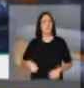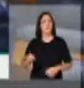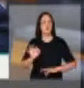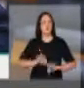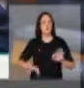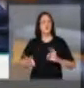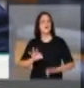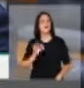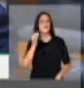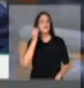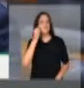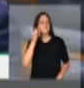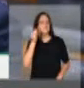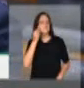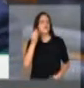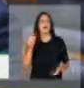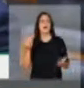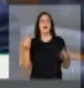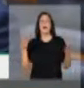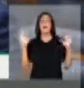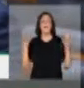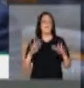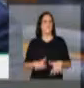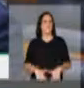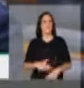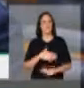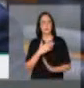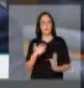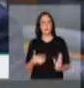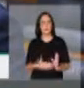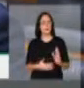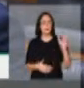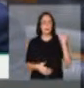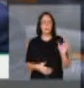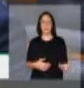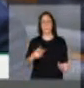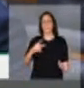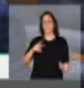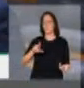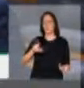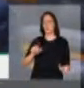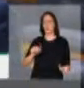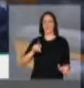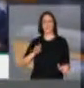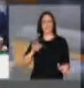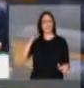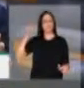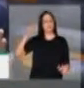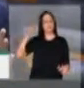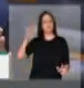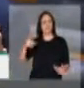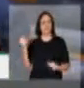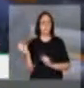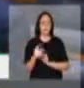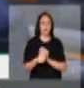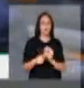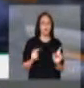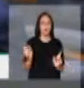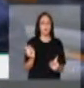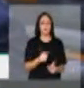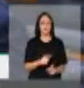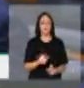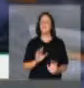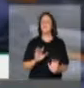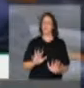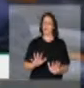tentar desestruturar a fala do ministro Paulo Guedes. Agora, sem dúvida alguma, a